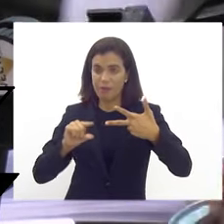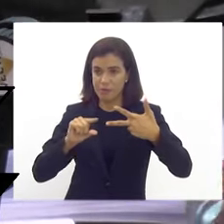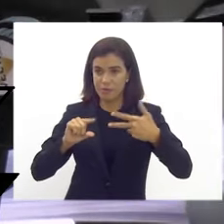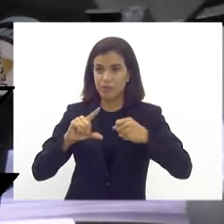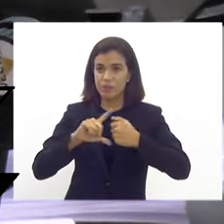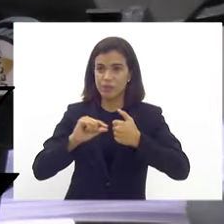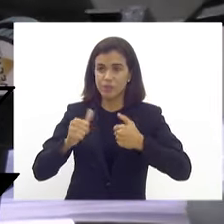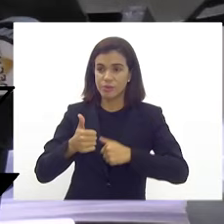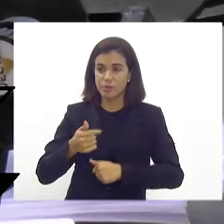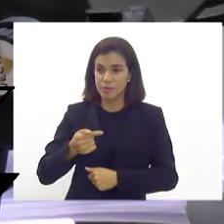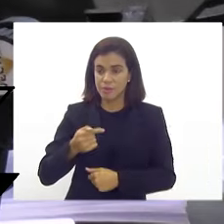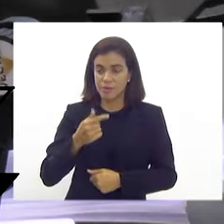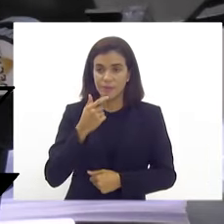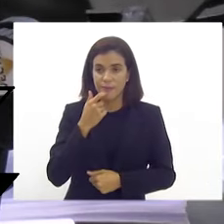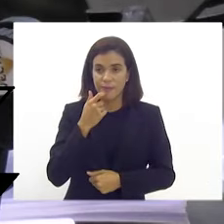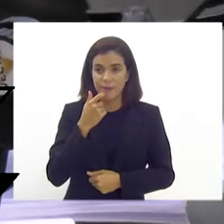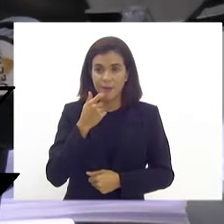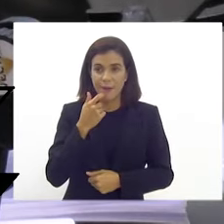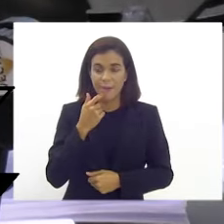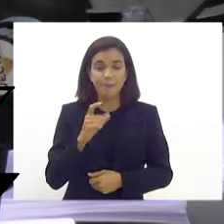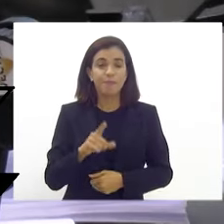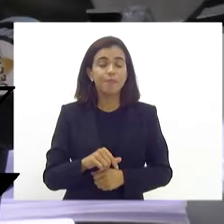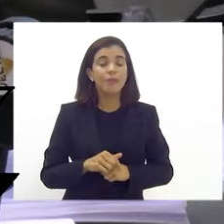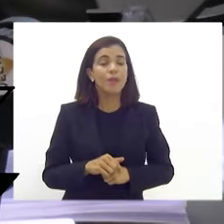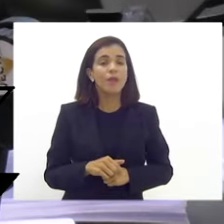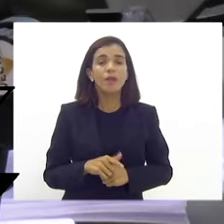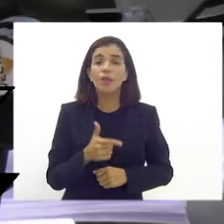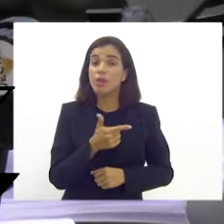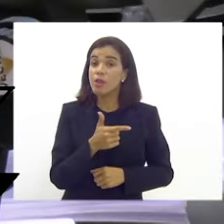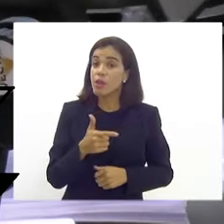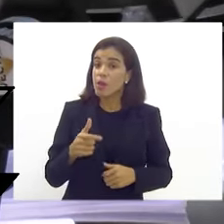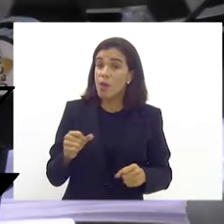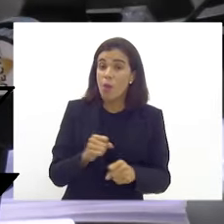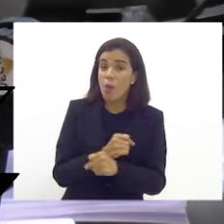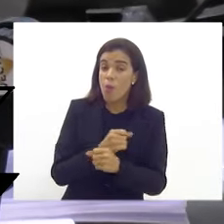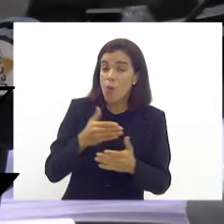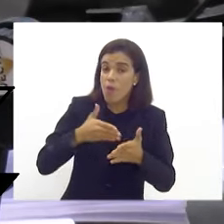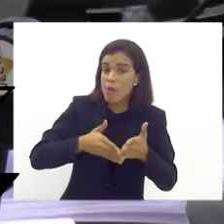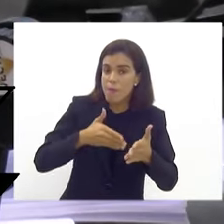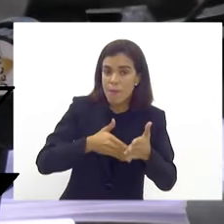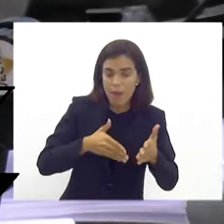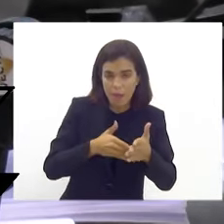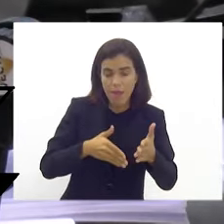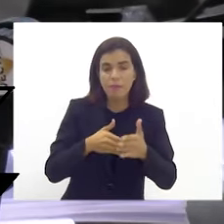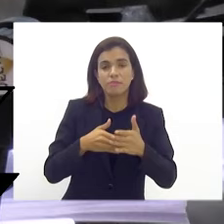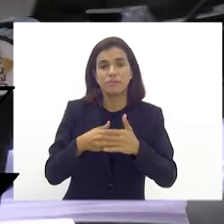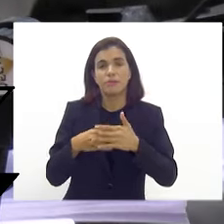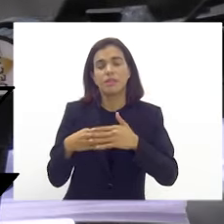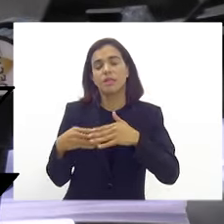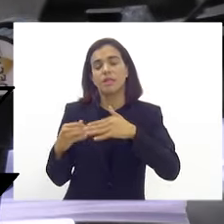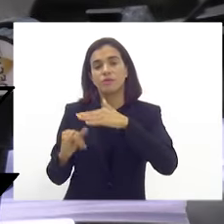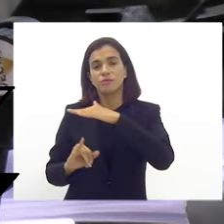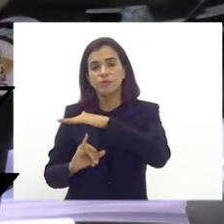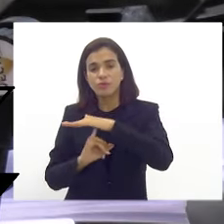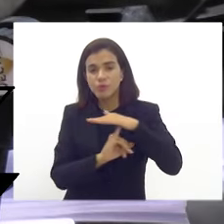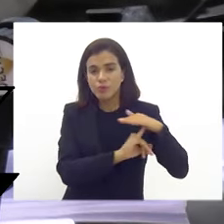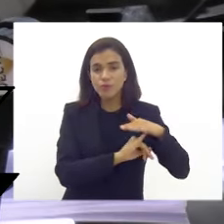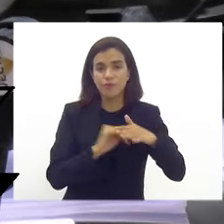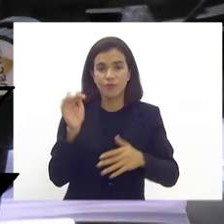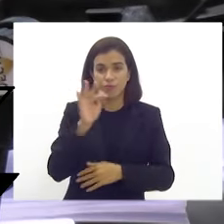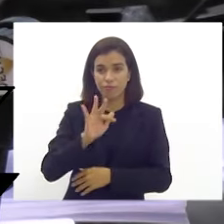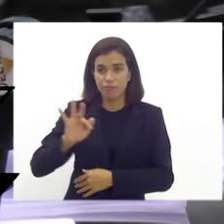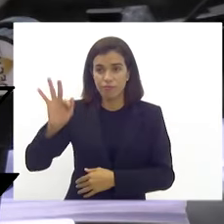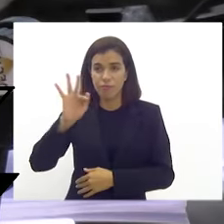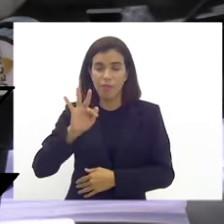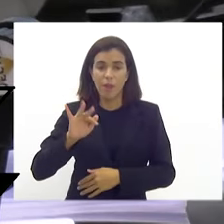diz o seguinte o disposto no capo desse artigo não impede o exercício pelos entes federativos da atribuição comum